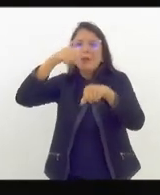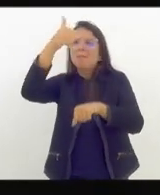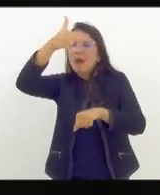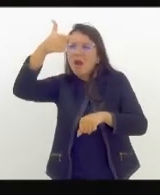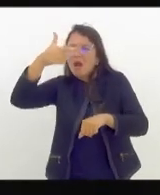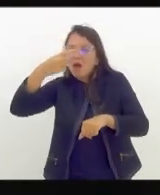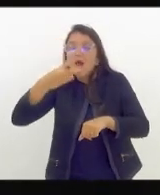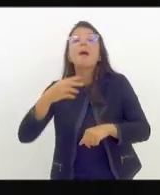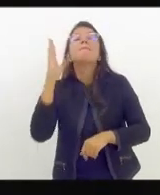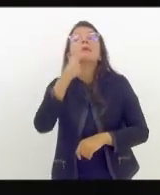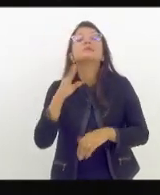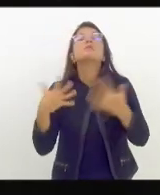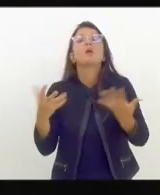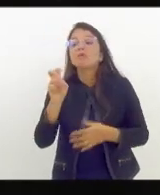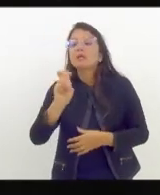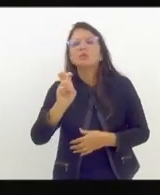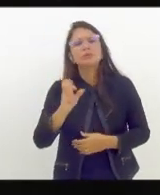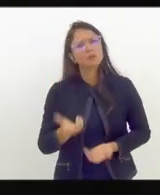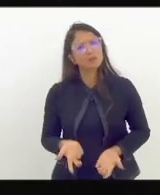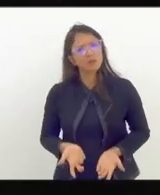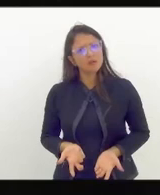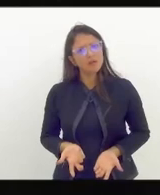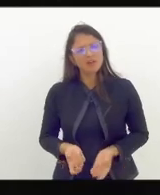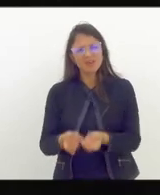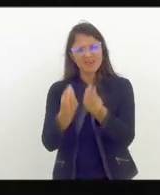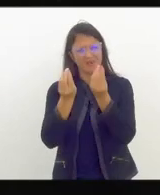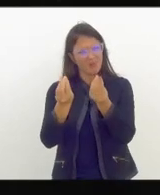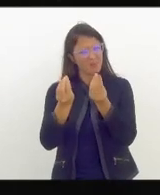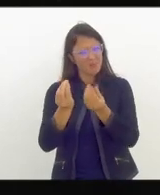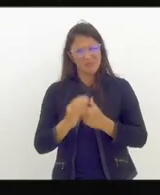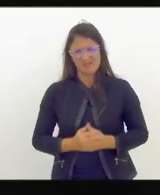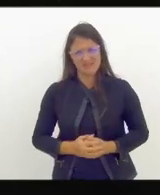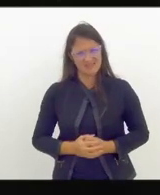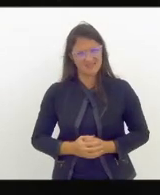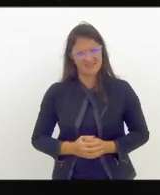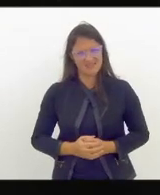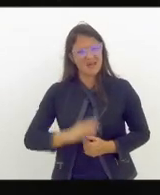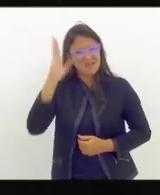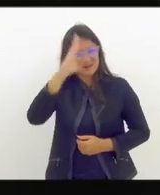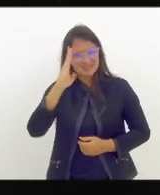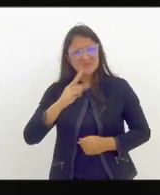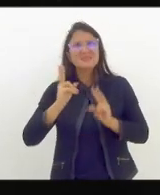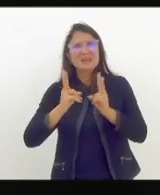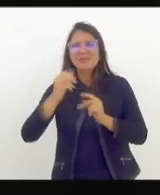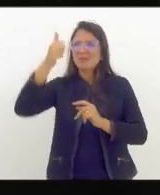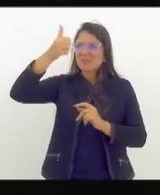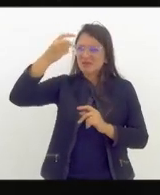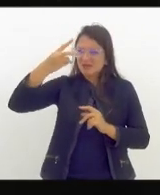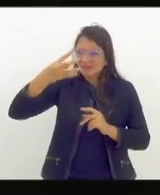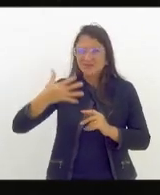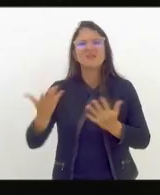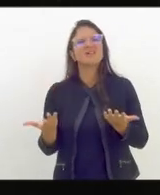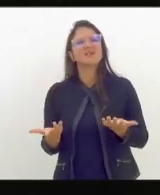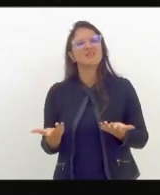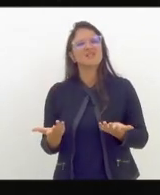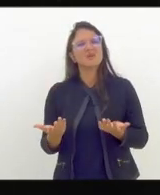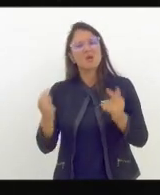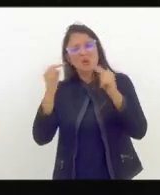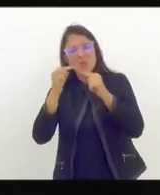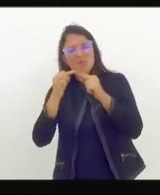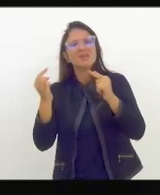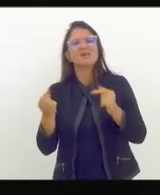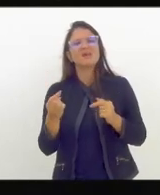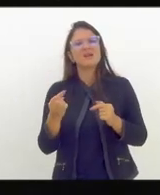Brasil estará sempre no ranking das catástrofes, das desgraças e da morte de mulheres,